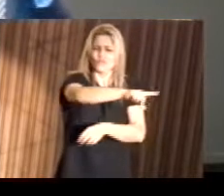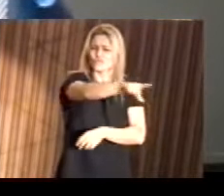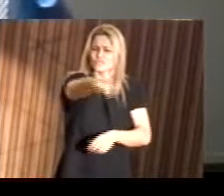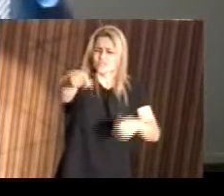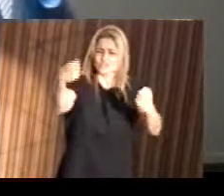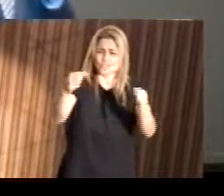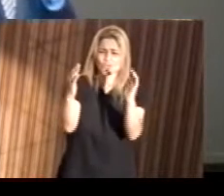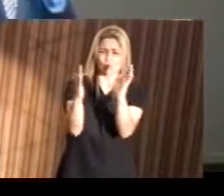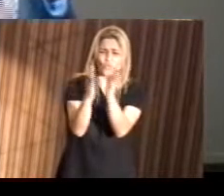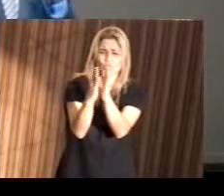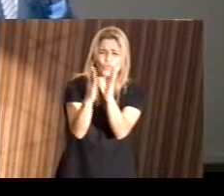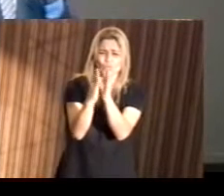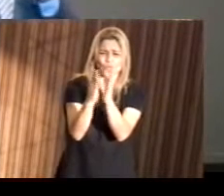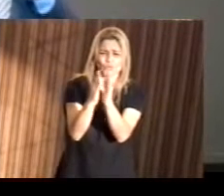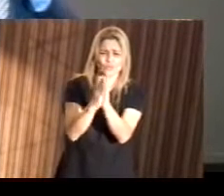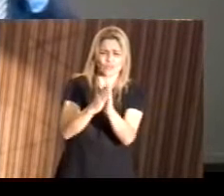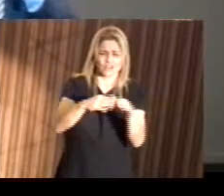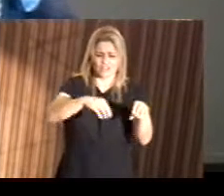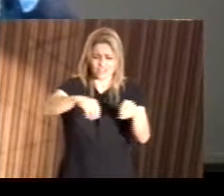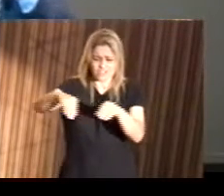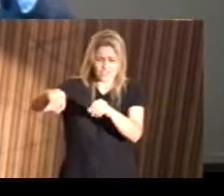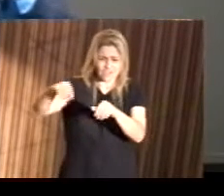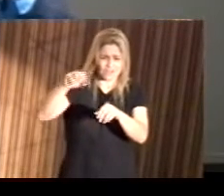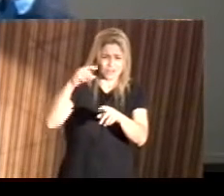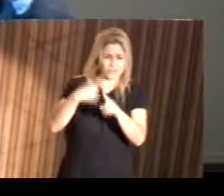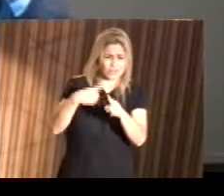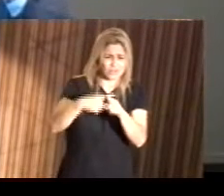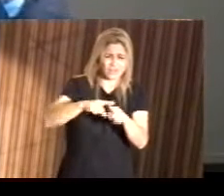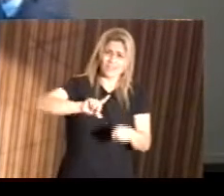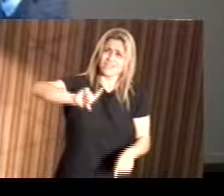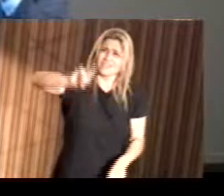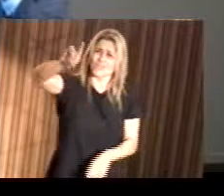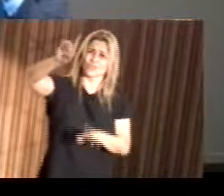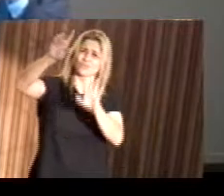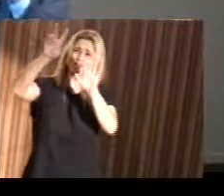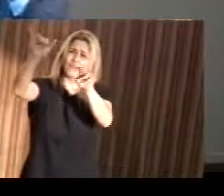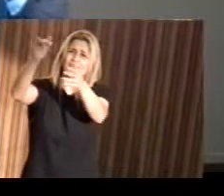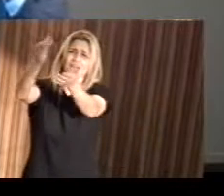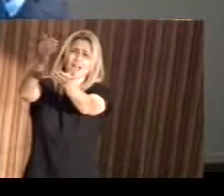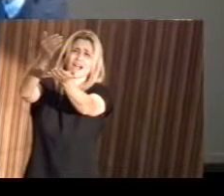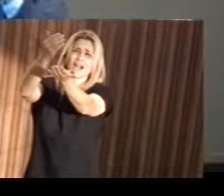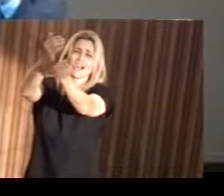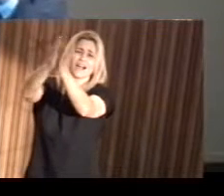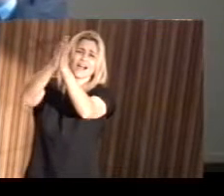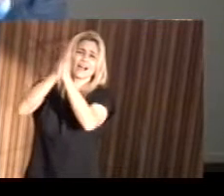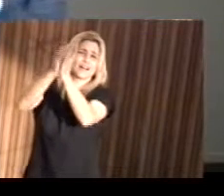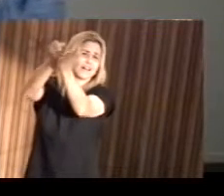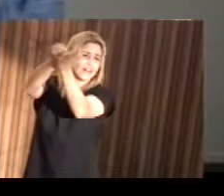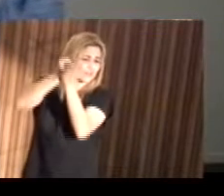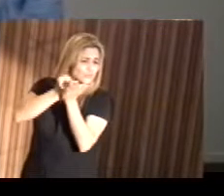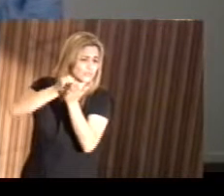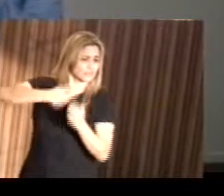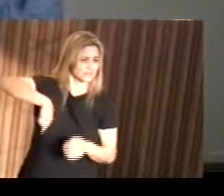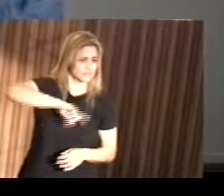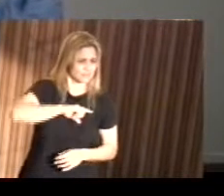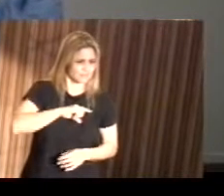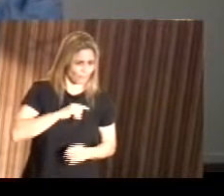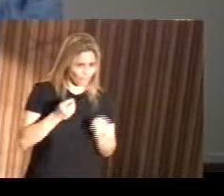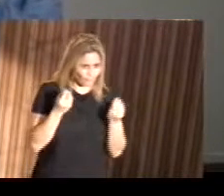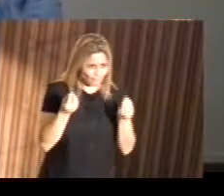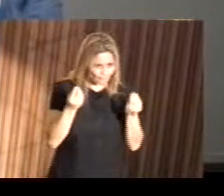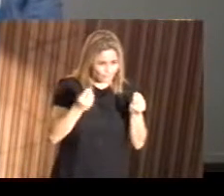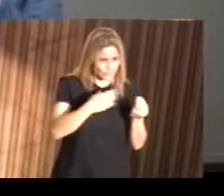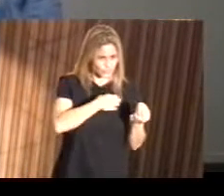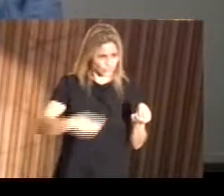jejuar e orar pela nossa terra, porque se Deus não colocar a sua mão, nós vamos perder tudo de novo. Você imaginou um